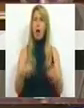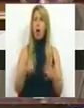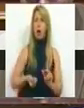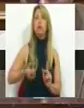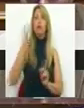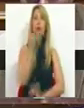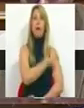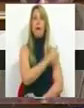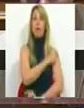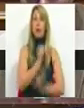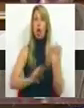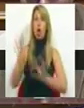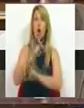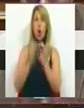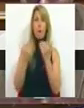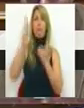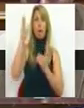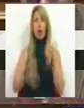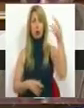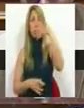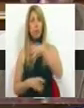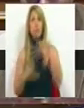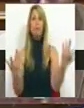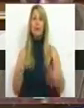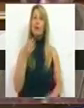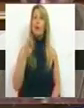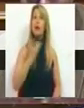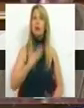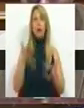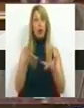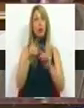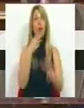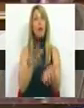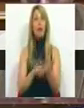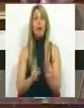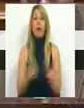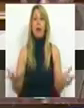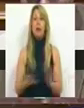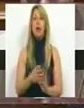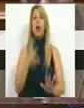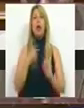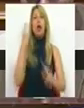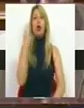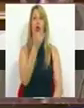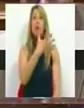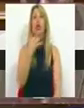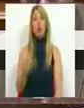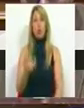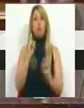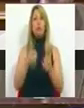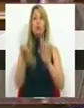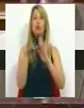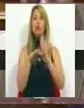PSD contribui muito para essa realidade. Em 2012, o Governo executou um programa de vacinação contra a